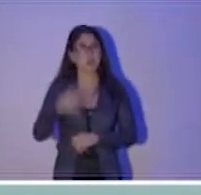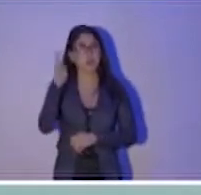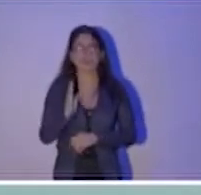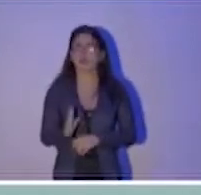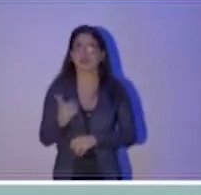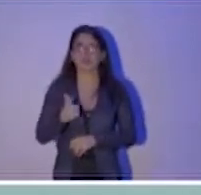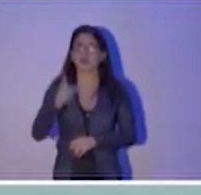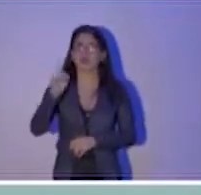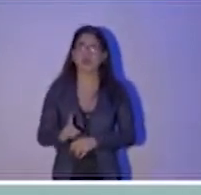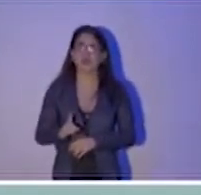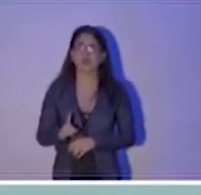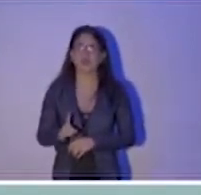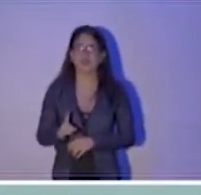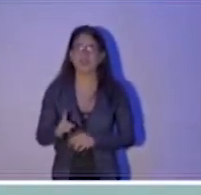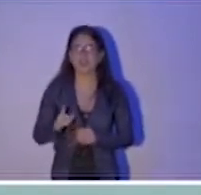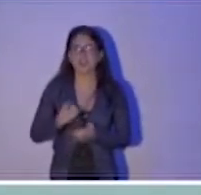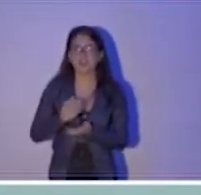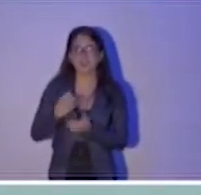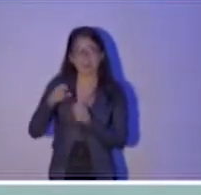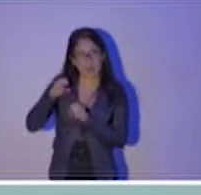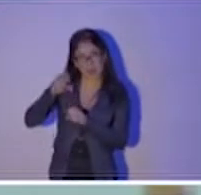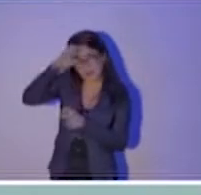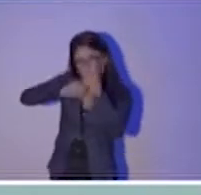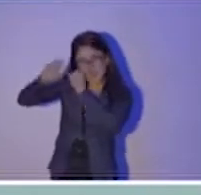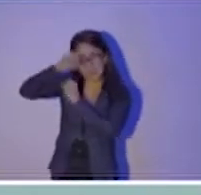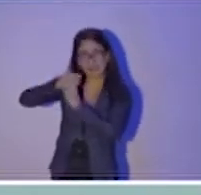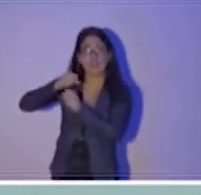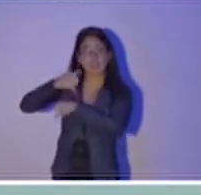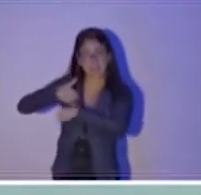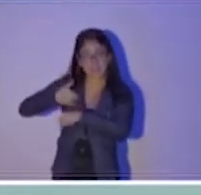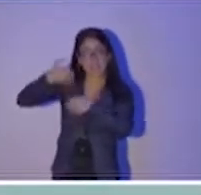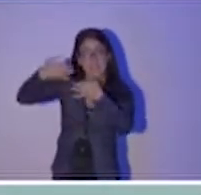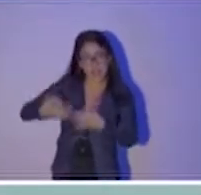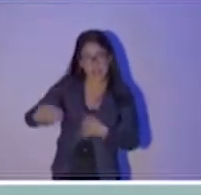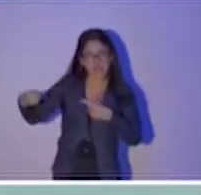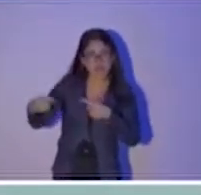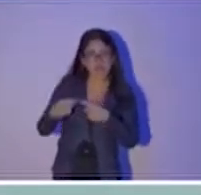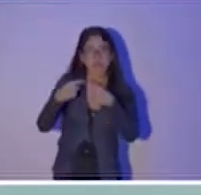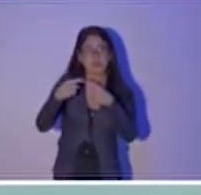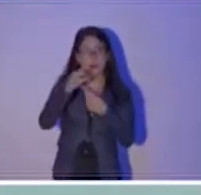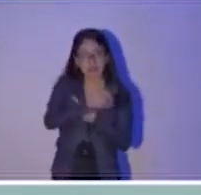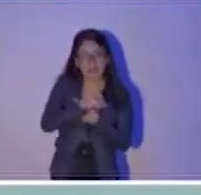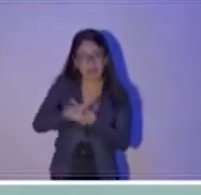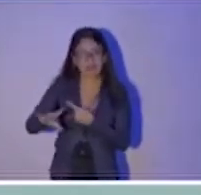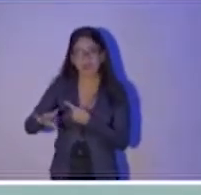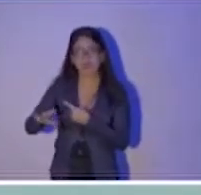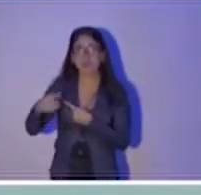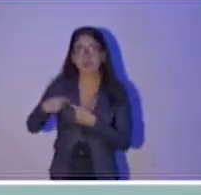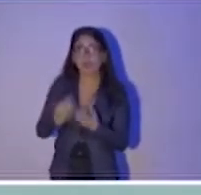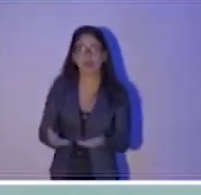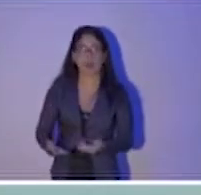negar aprendizagem certa, de qualidade, na idade certa, para cada aluno que entrar na nossa